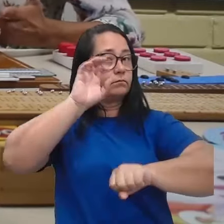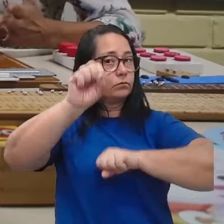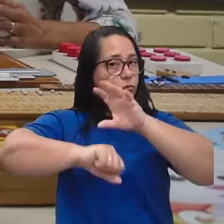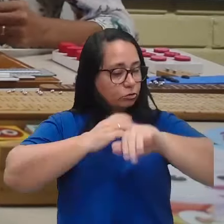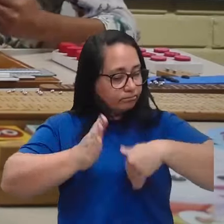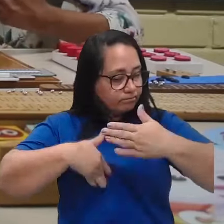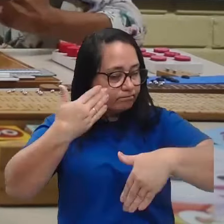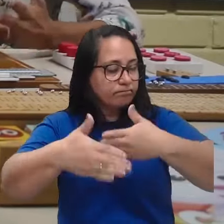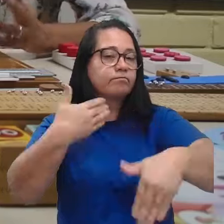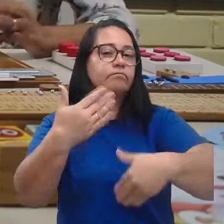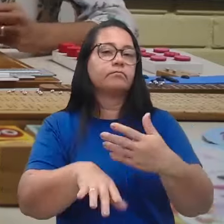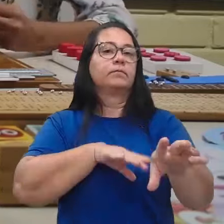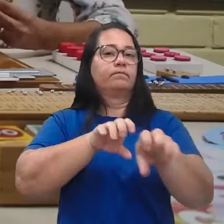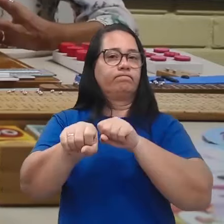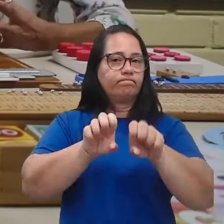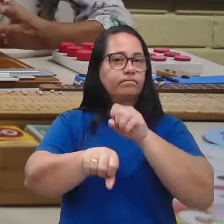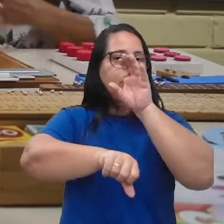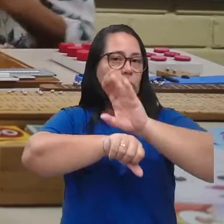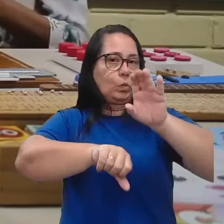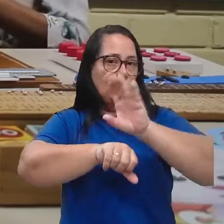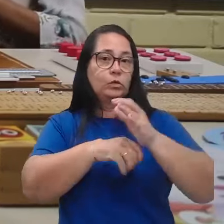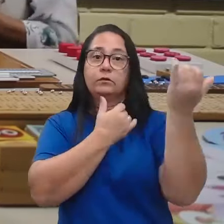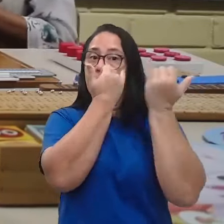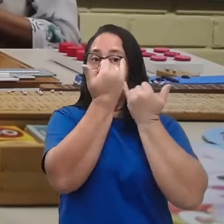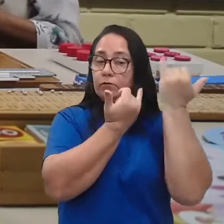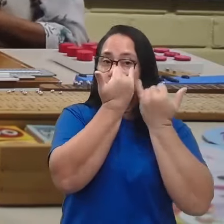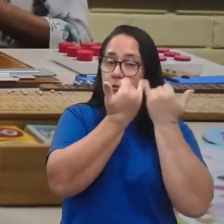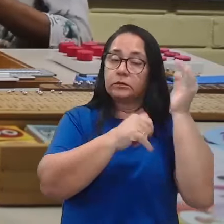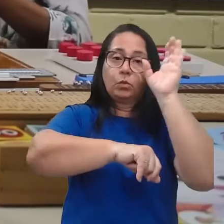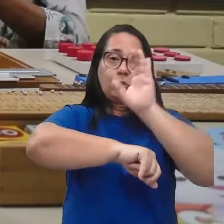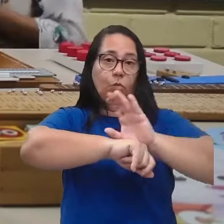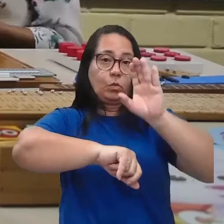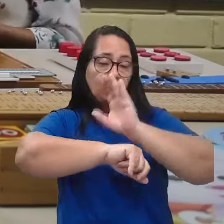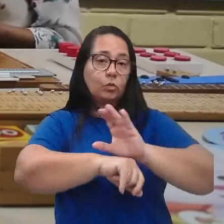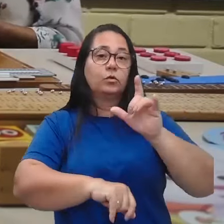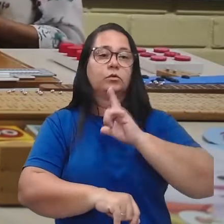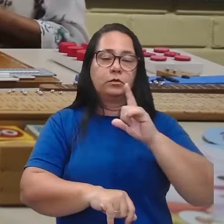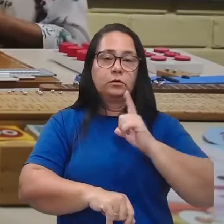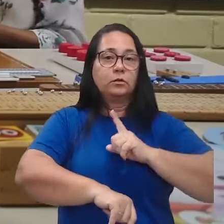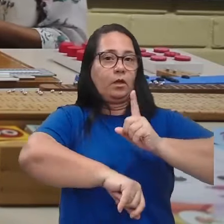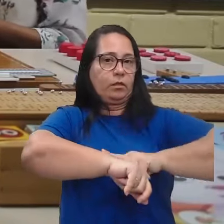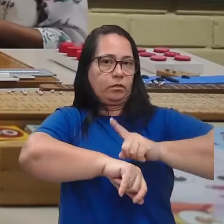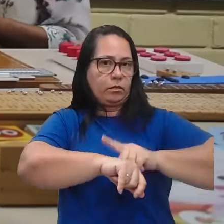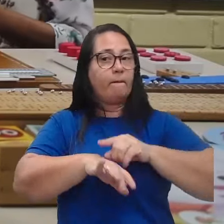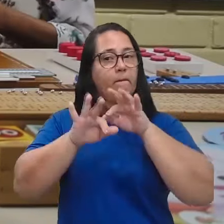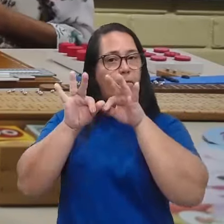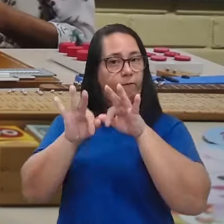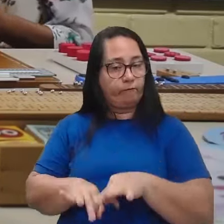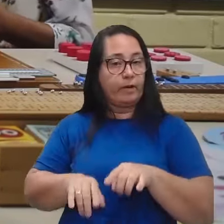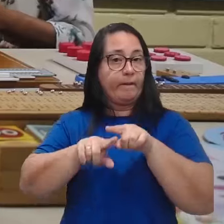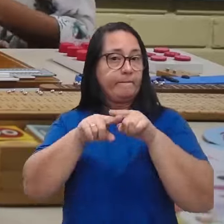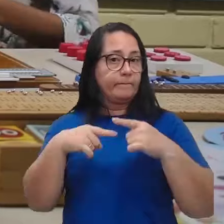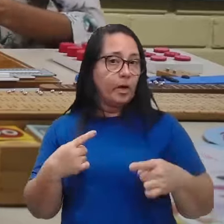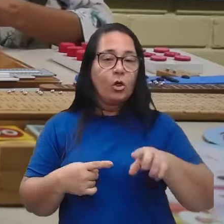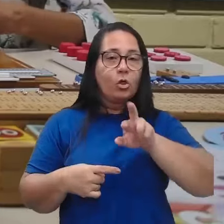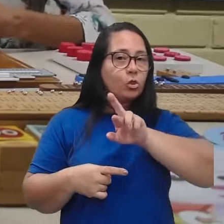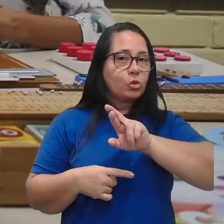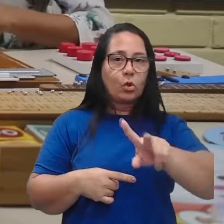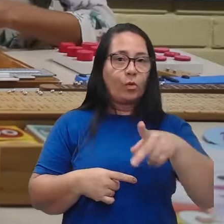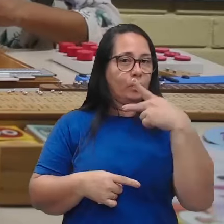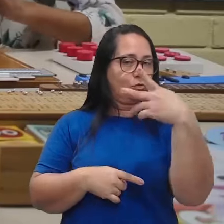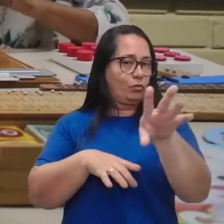vez mais formação e a informação. O curso, ele tem tempo para terminar, mas ele não é a sua